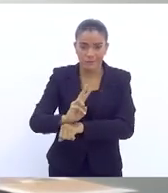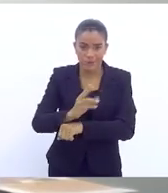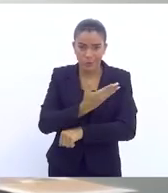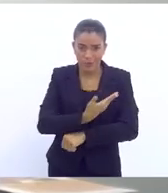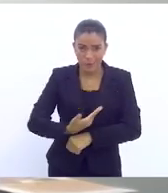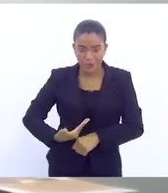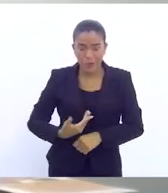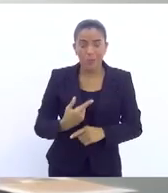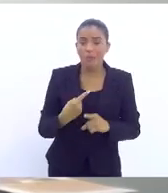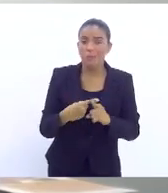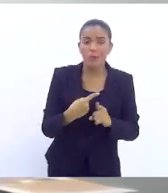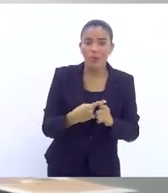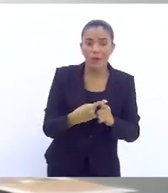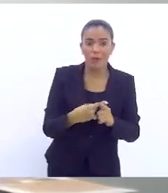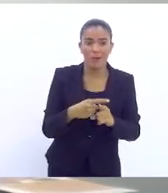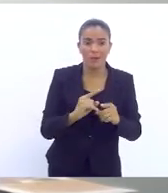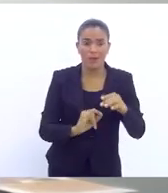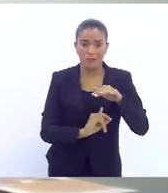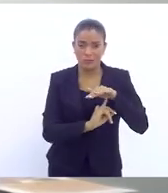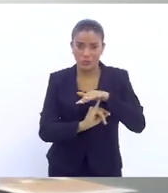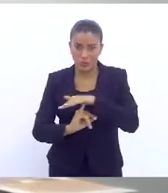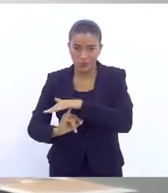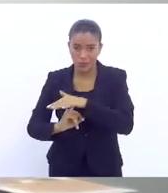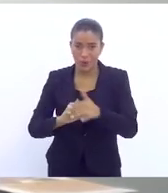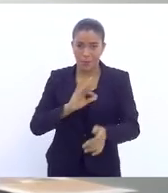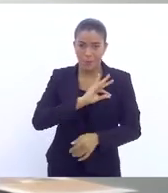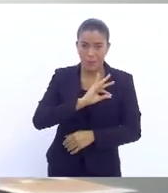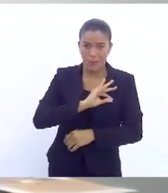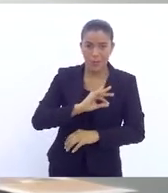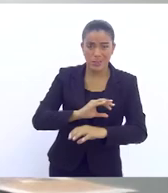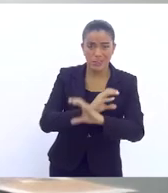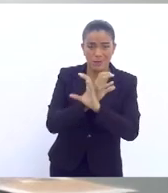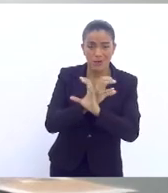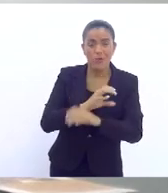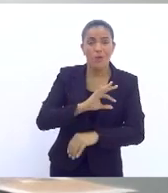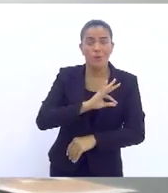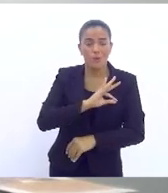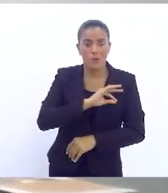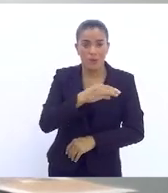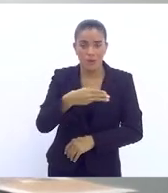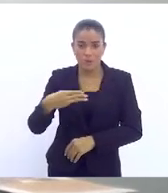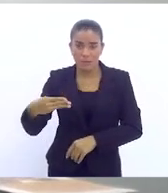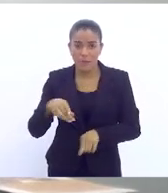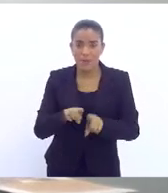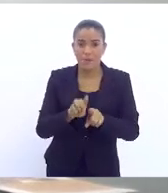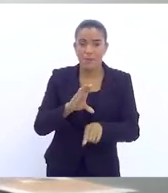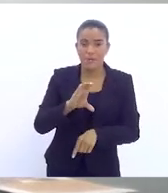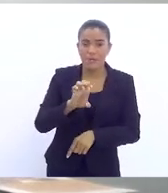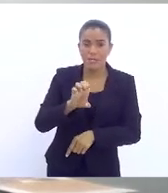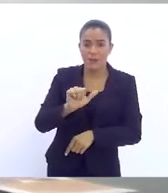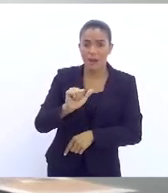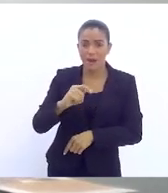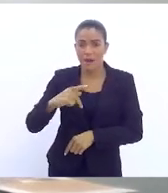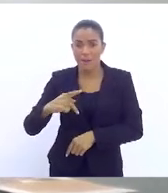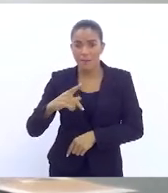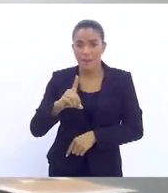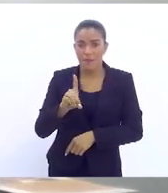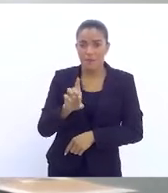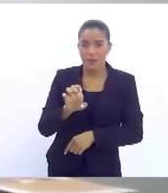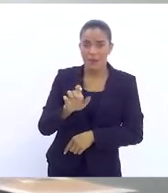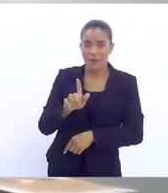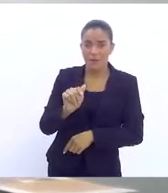Porque nas instituições Polícia Civil Polícia Militar SEAP degase nós temos